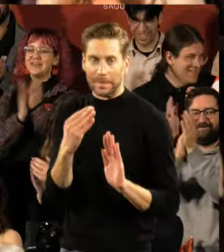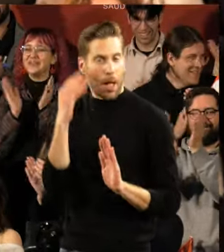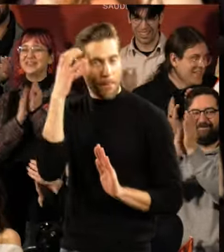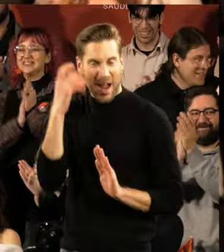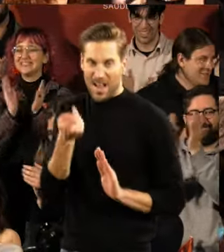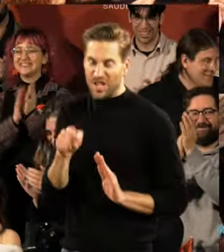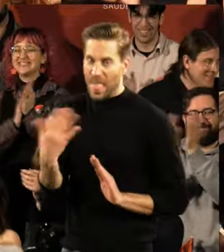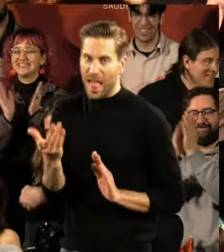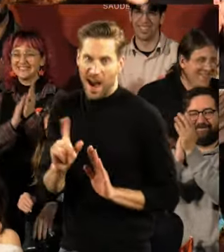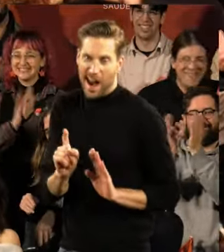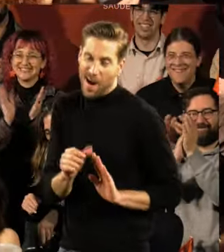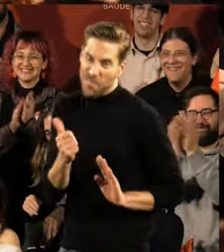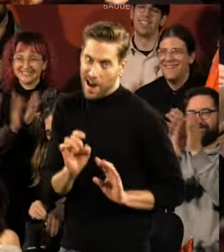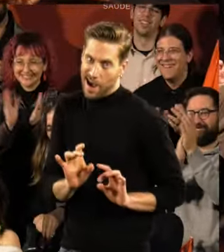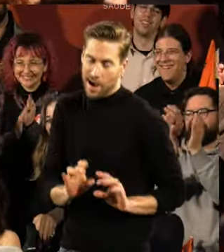Cardina.